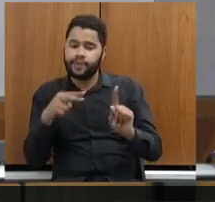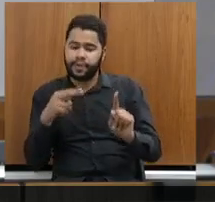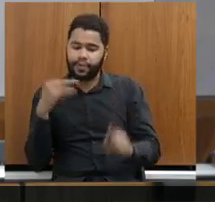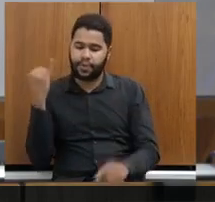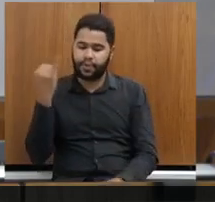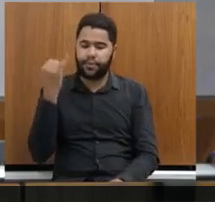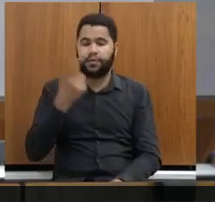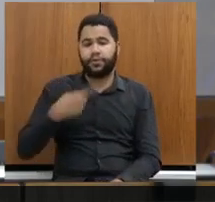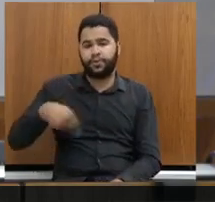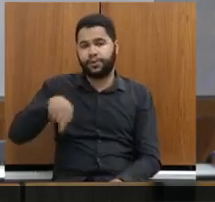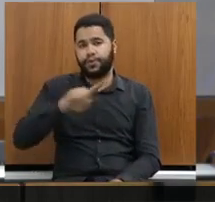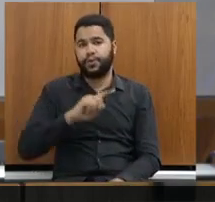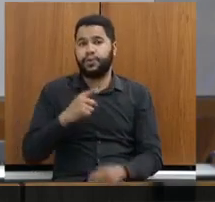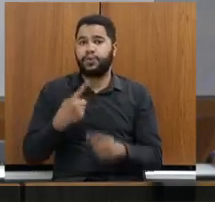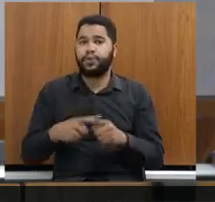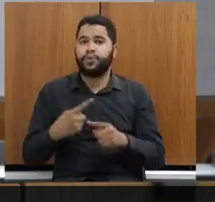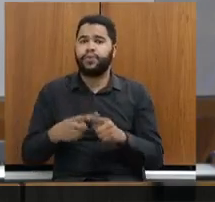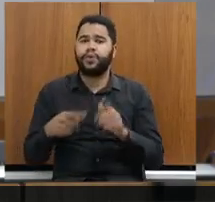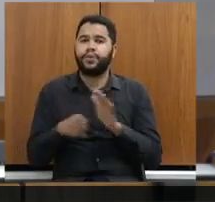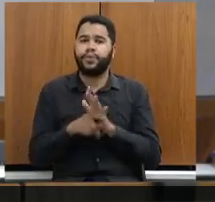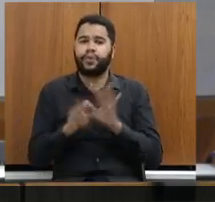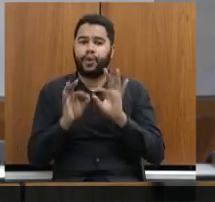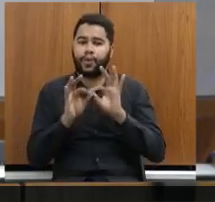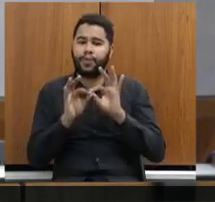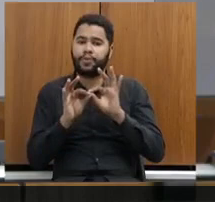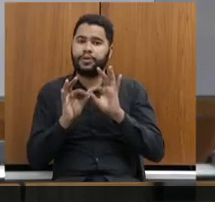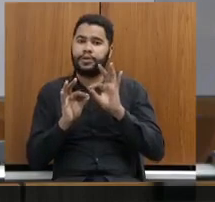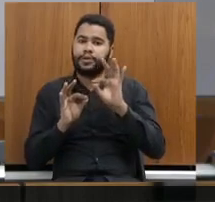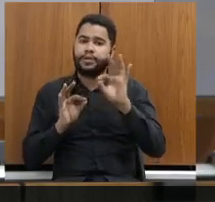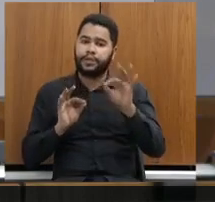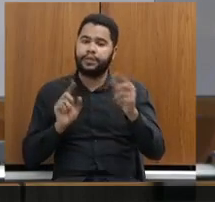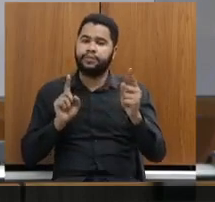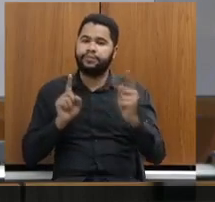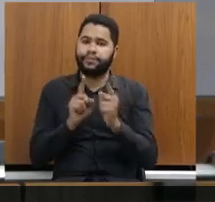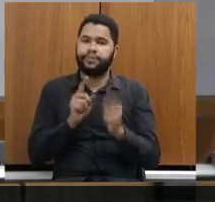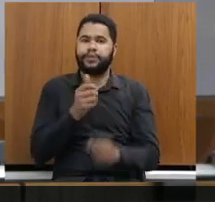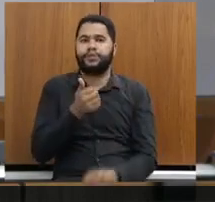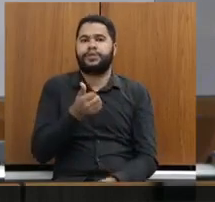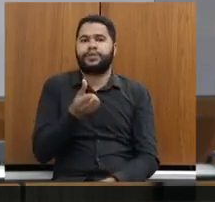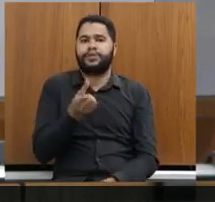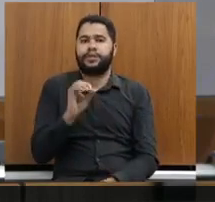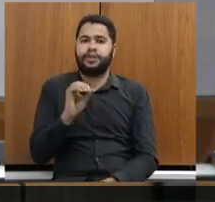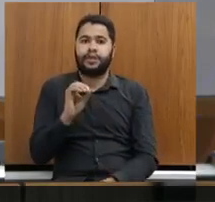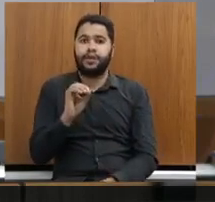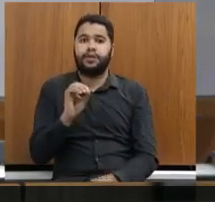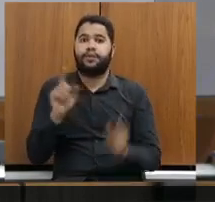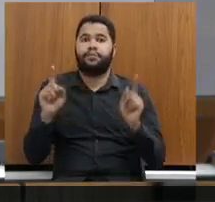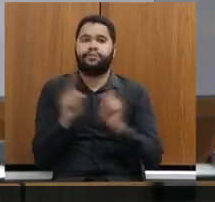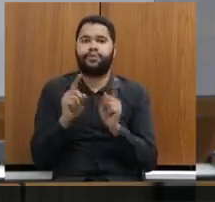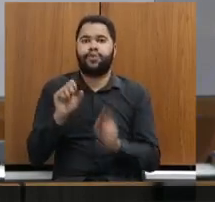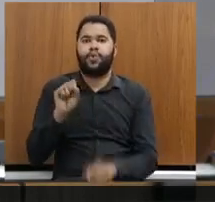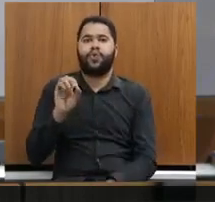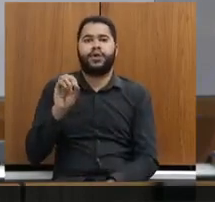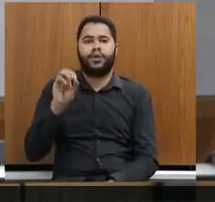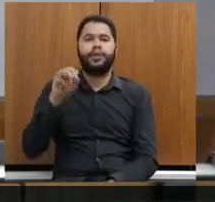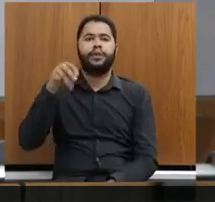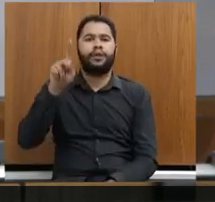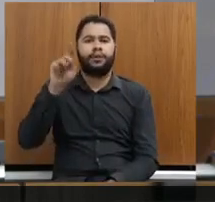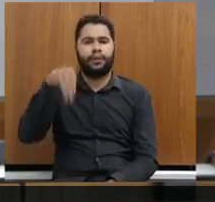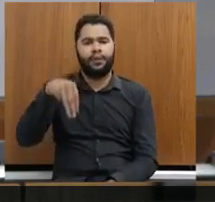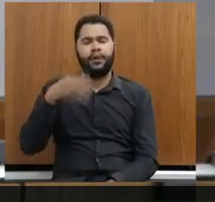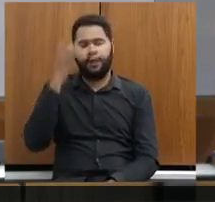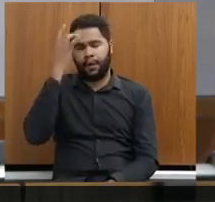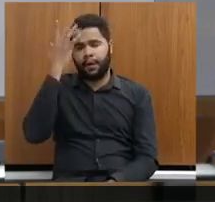importância para gente porque esse deslocamento vai ficar muito menor de 160 ele vai cair para 80 então Vai